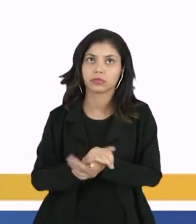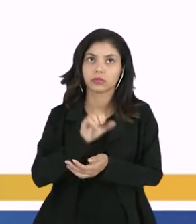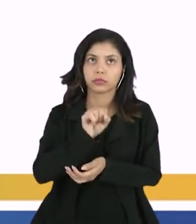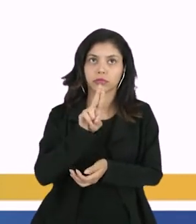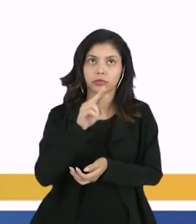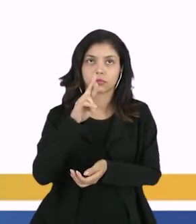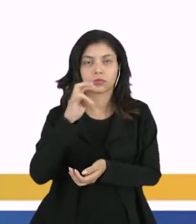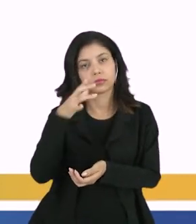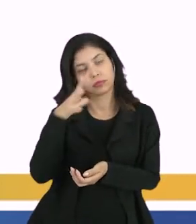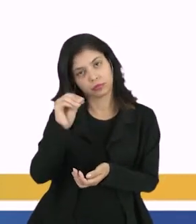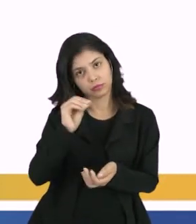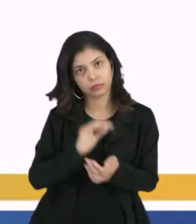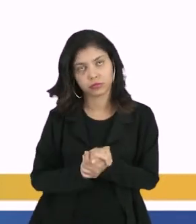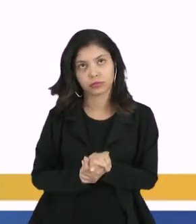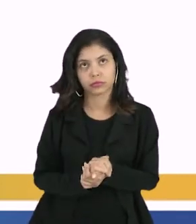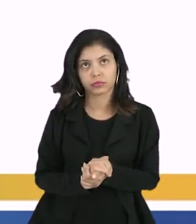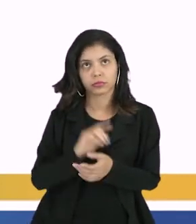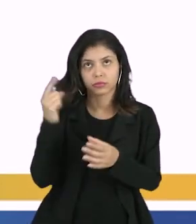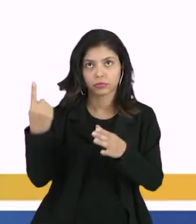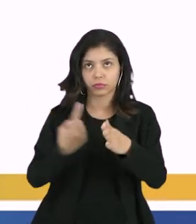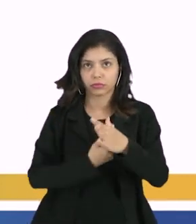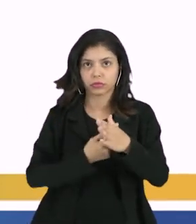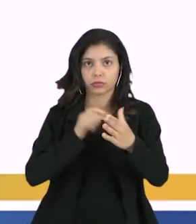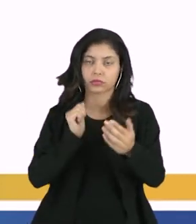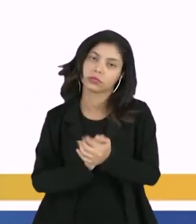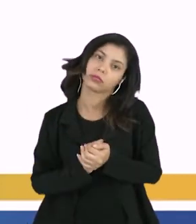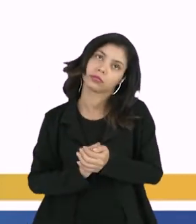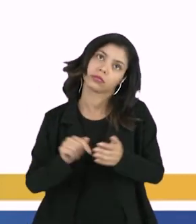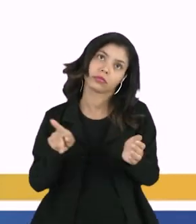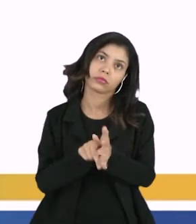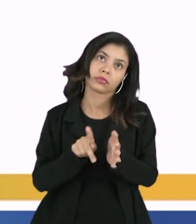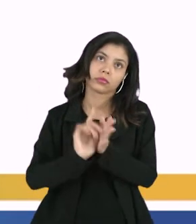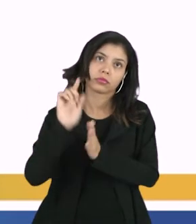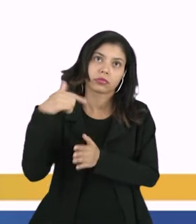sufixos que foram incluídos após o radical.